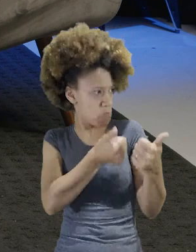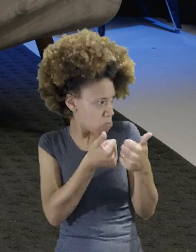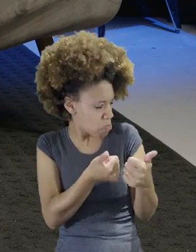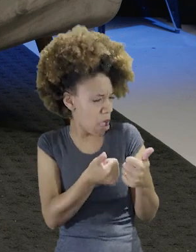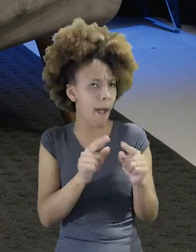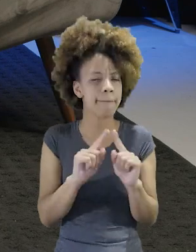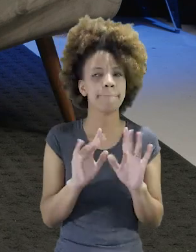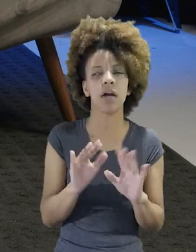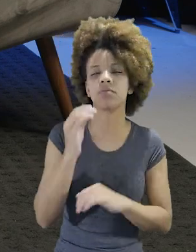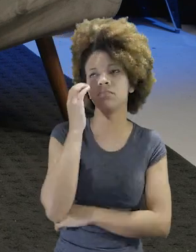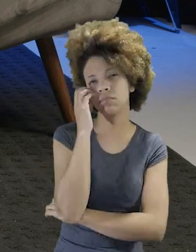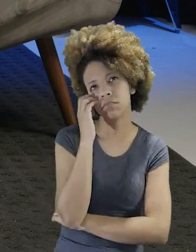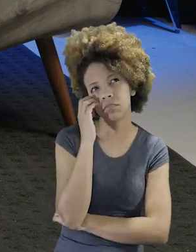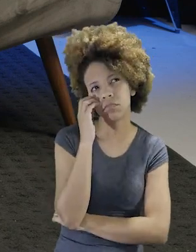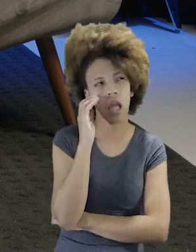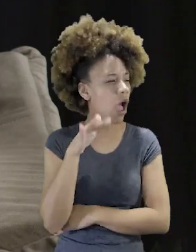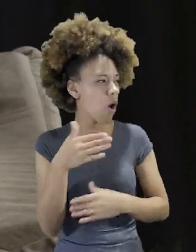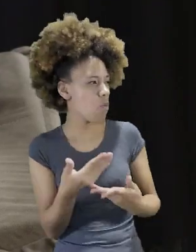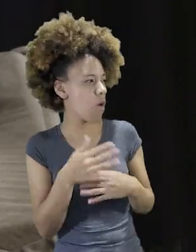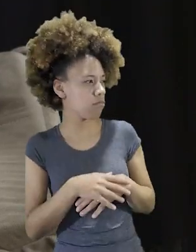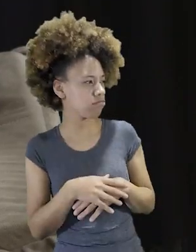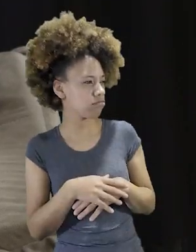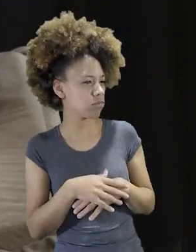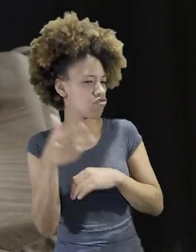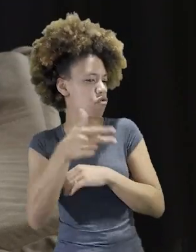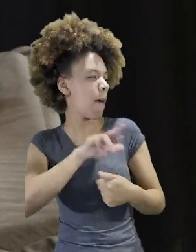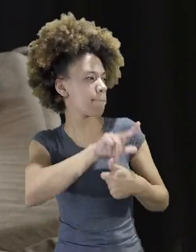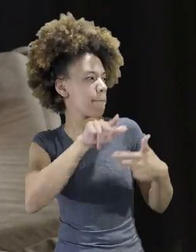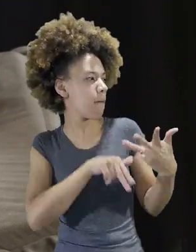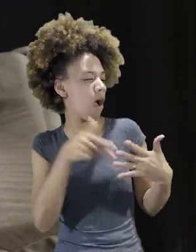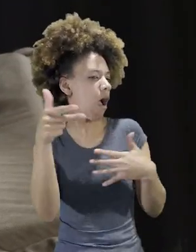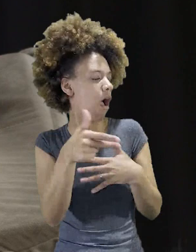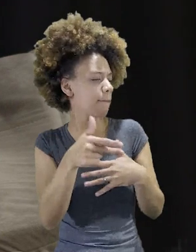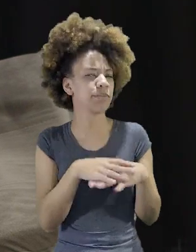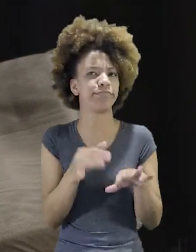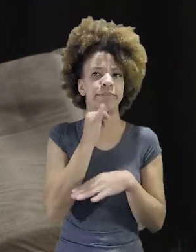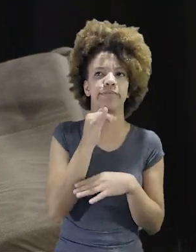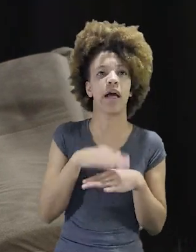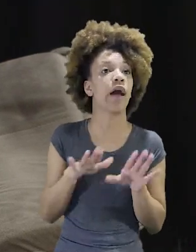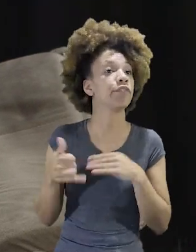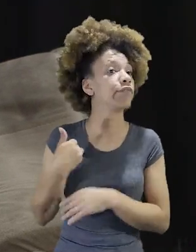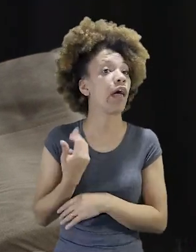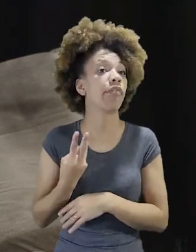de rap assim sei lá o cara quer mano quero trazer isso aqui tem um Trap qual tipo do Trap pro